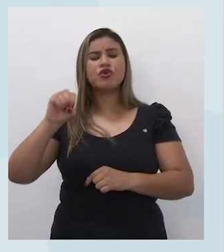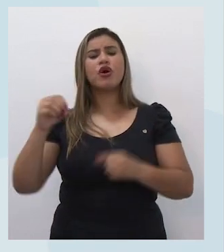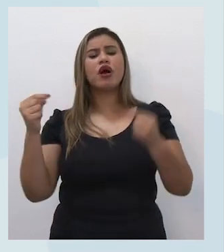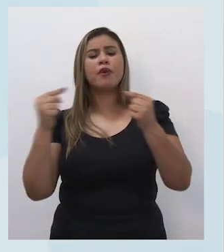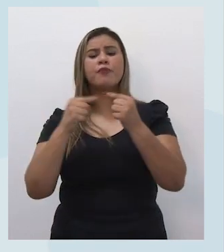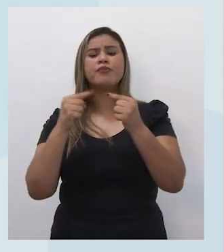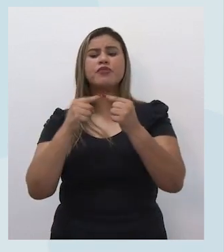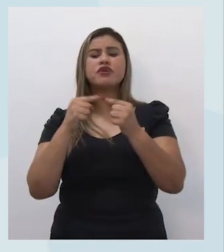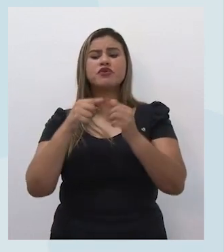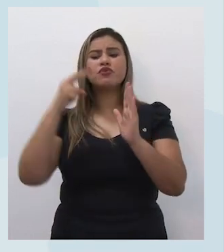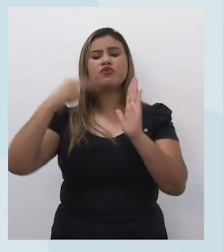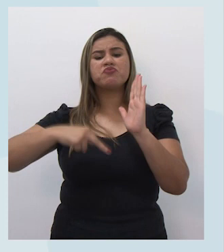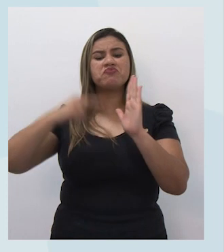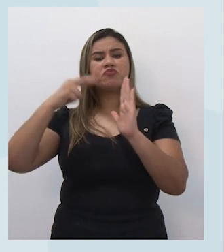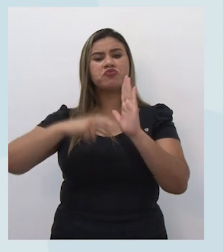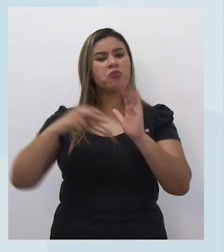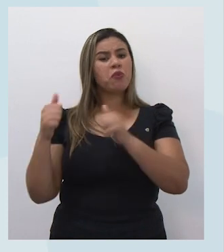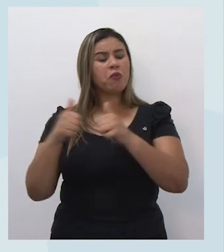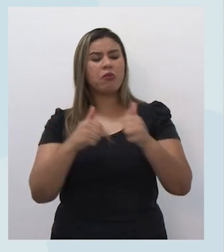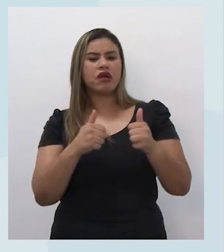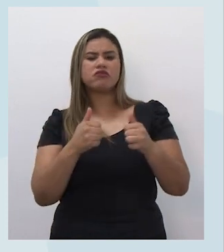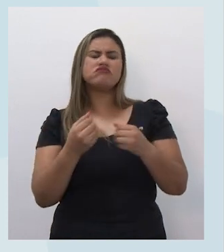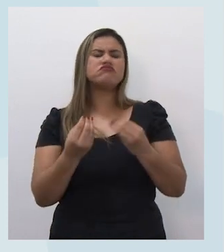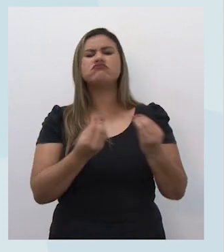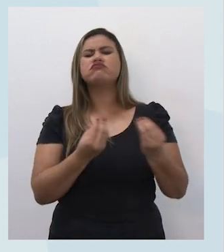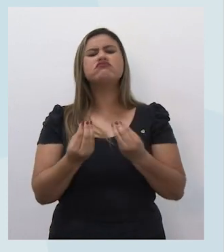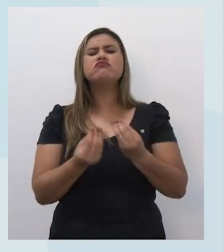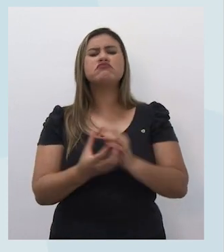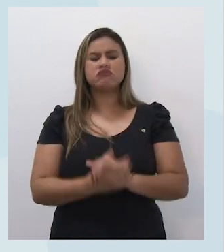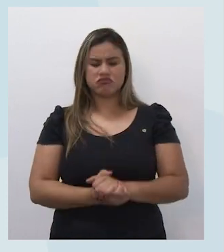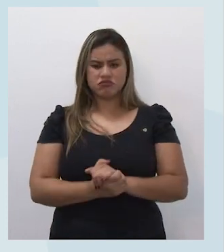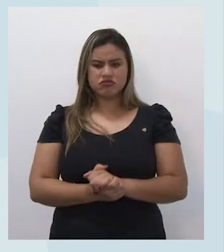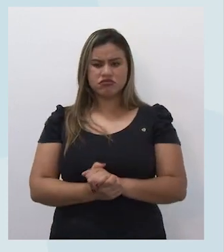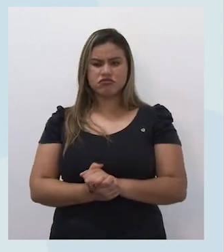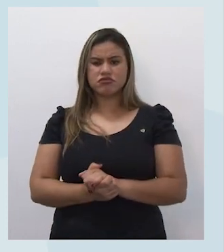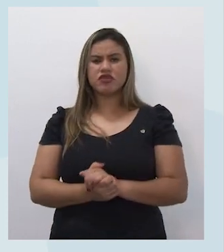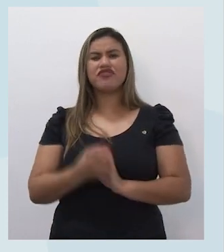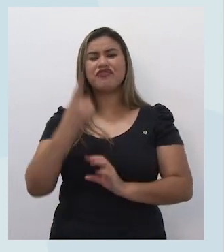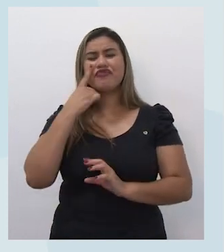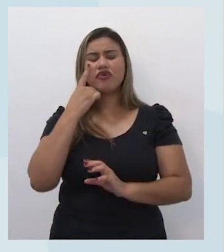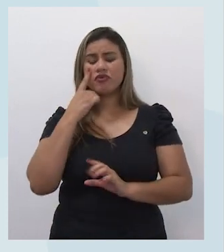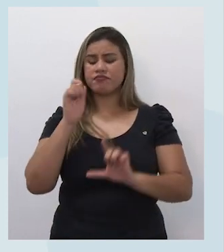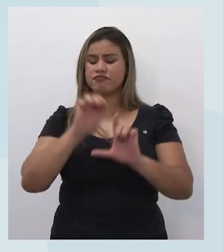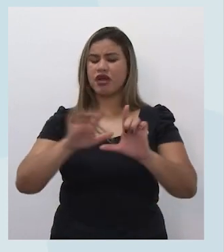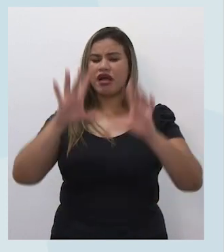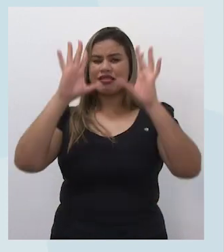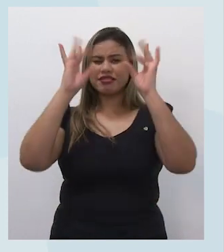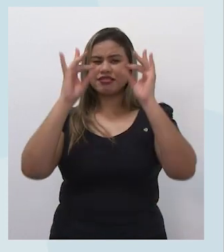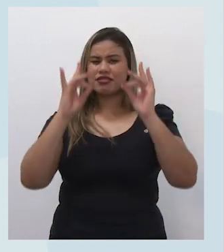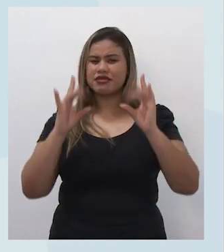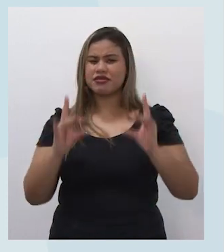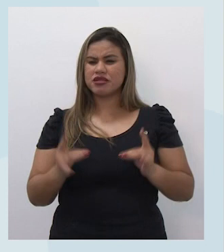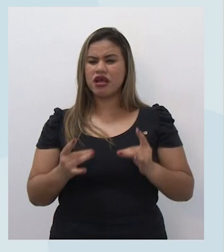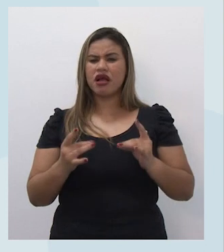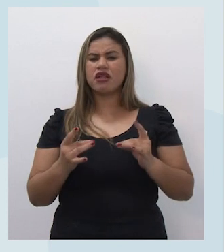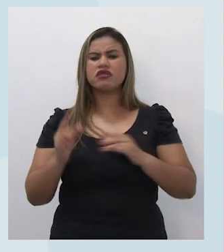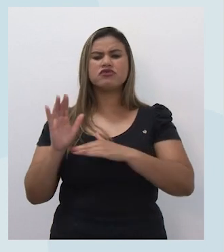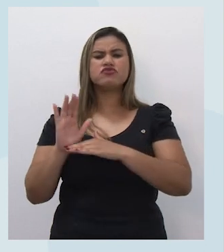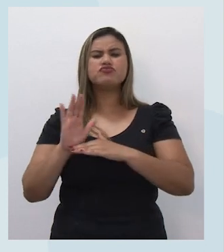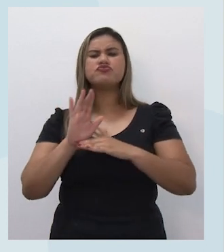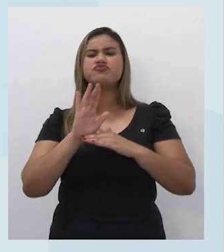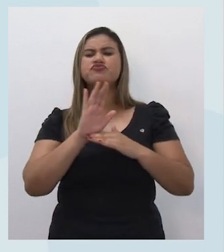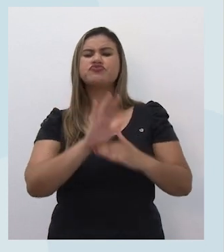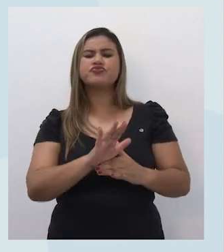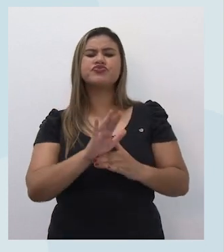um leitor proficiente. Então, nós percebemos que as imagens elas têm muitos detalhes, né? E como esses detalhes, esses recursos